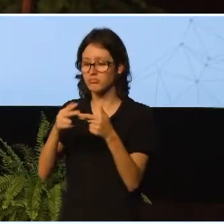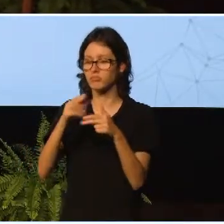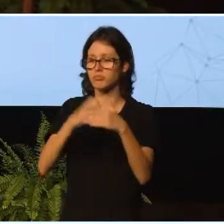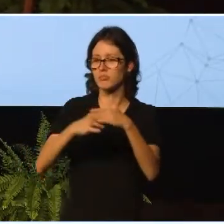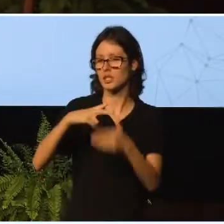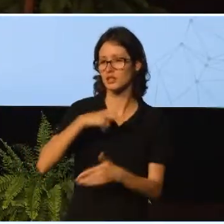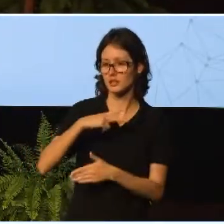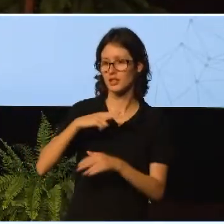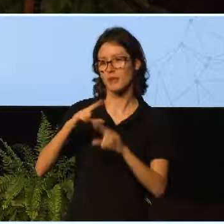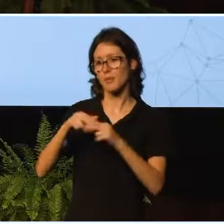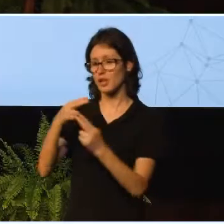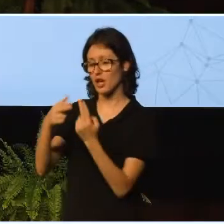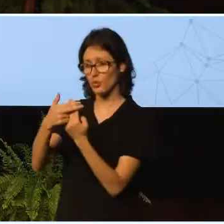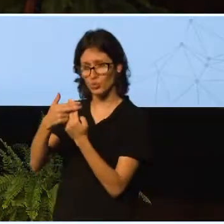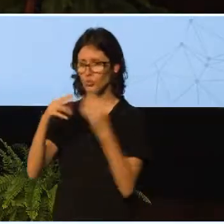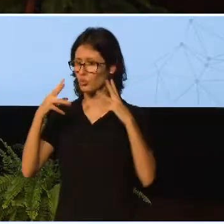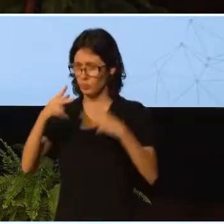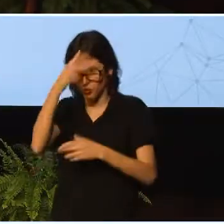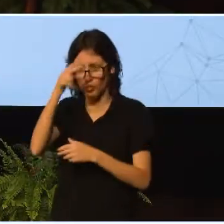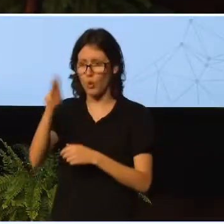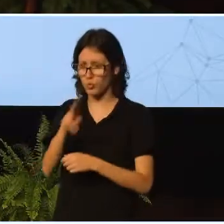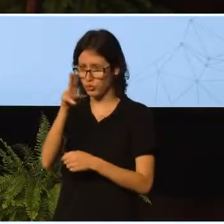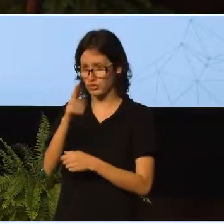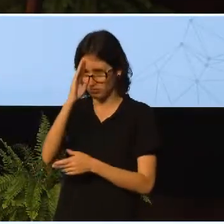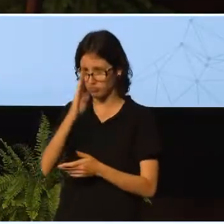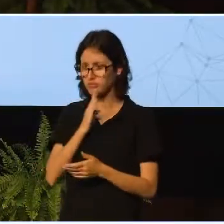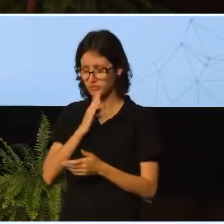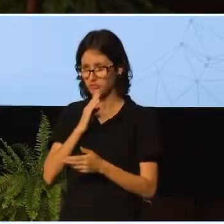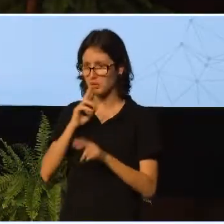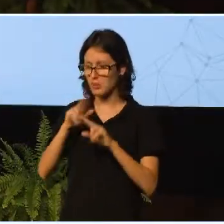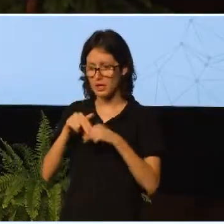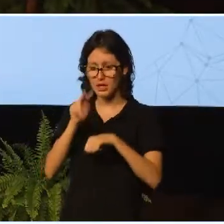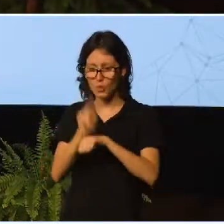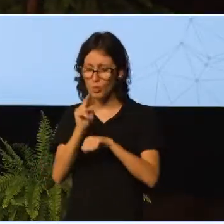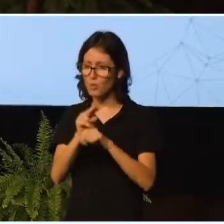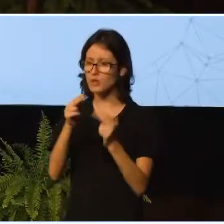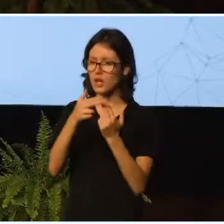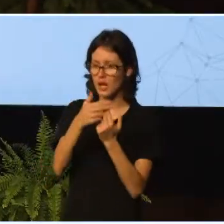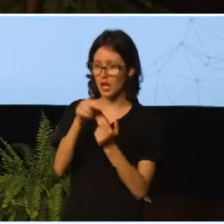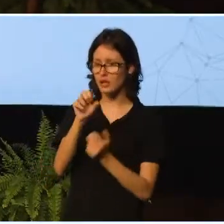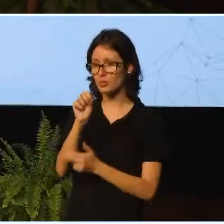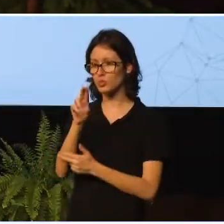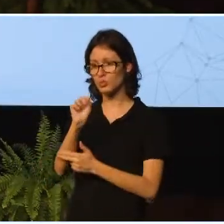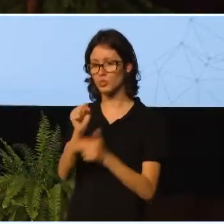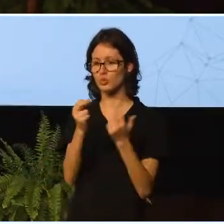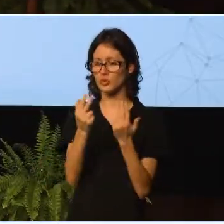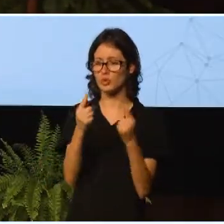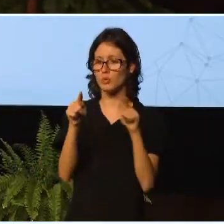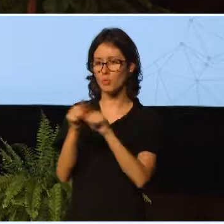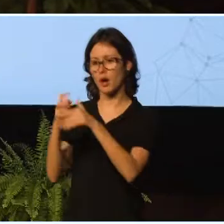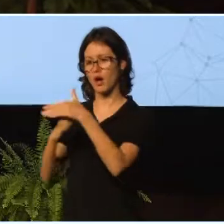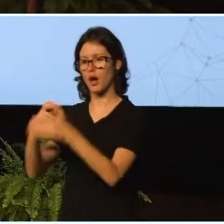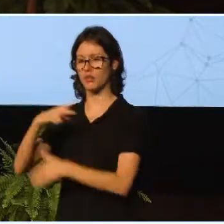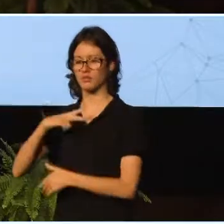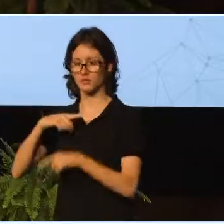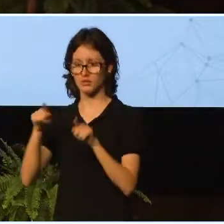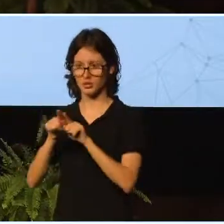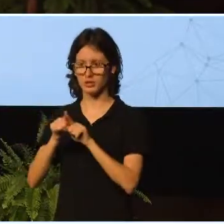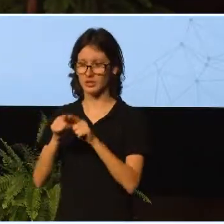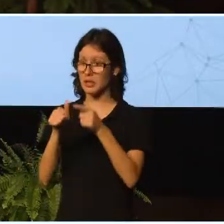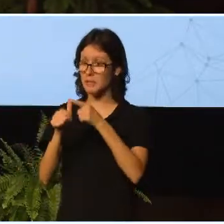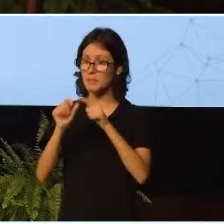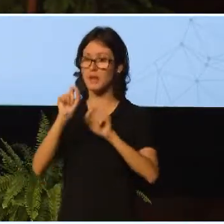privadas. Que o SUS é de todo mundo. Por que não cuidar do SUS como você cuida das atividades privadas? Então, essa é a